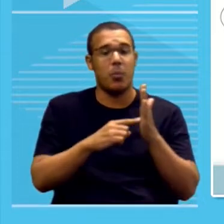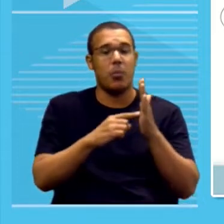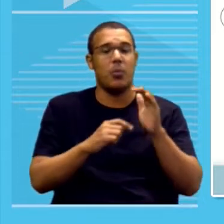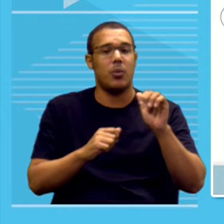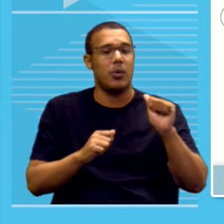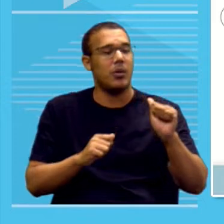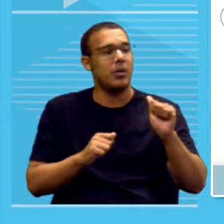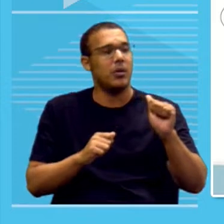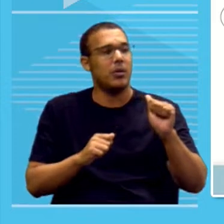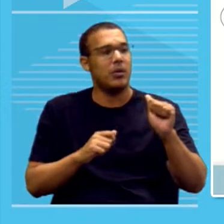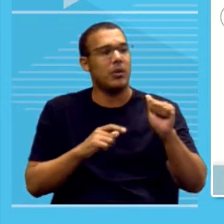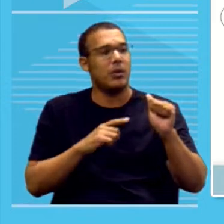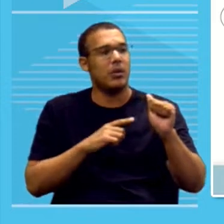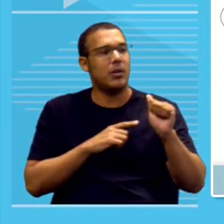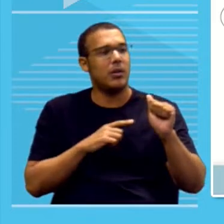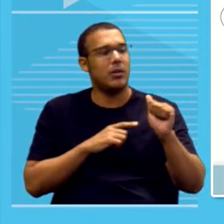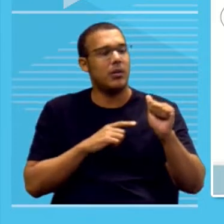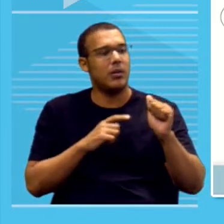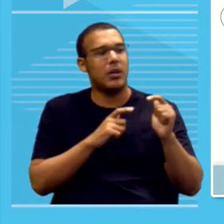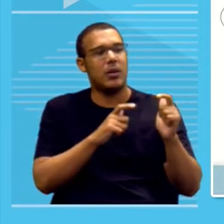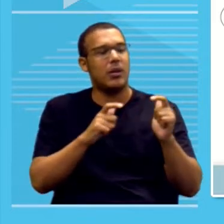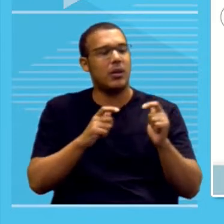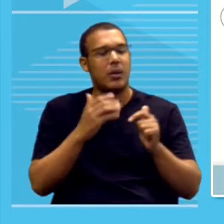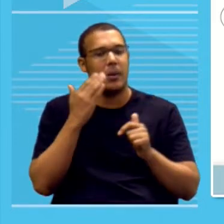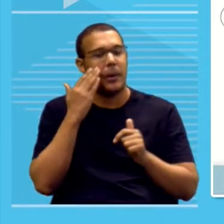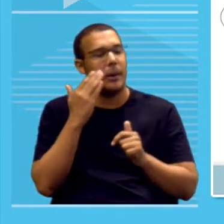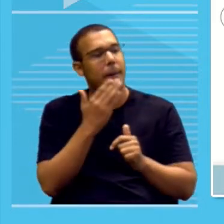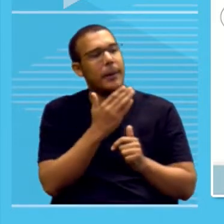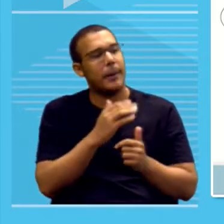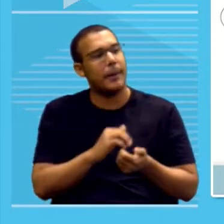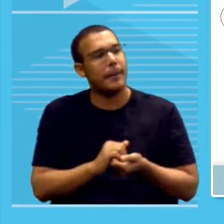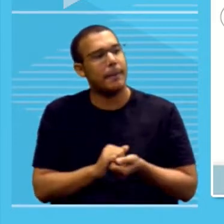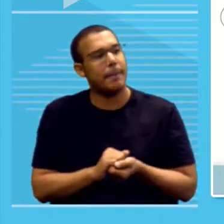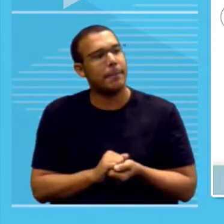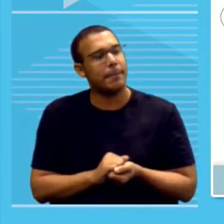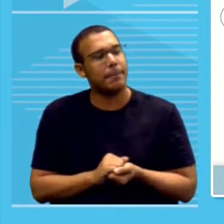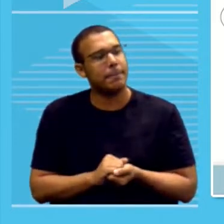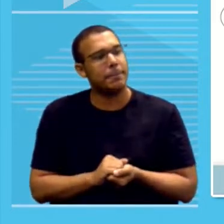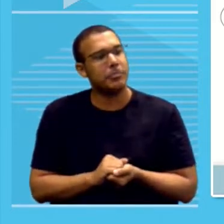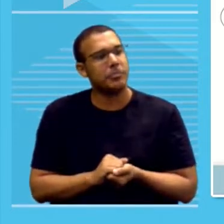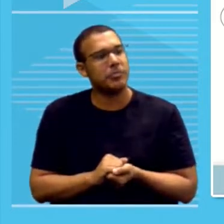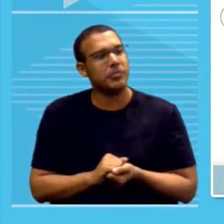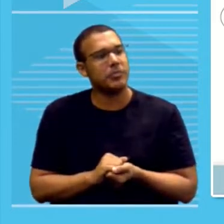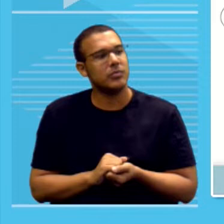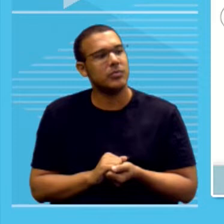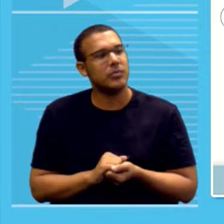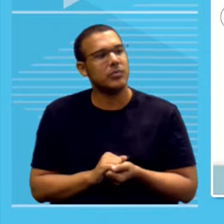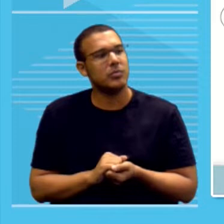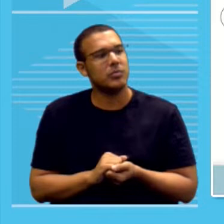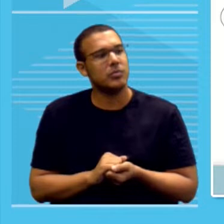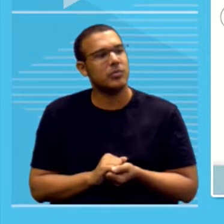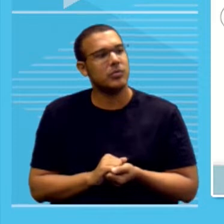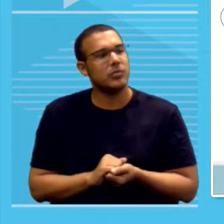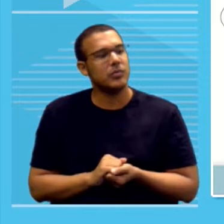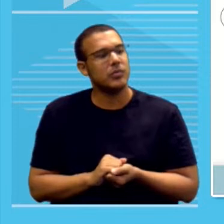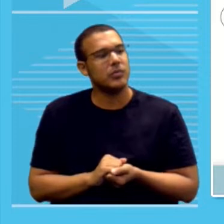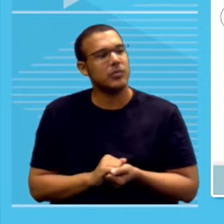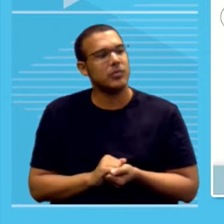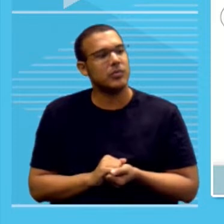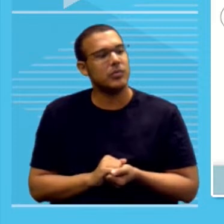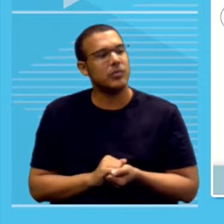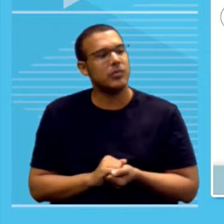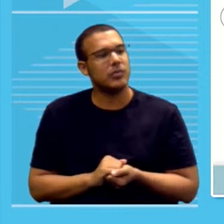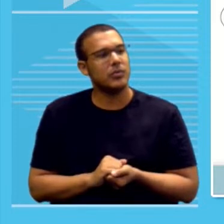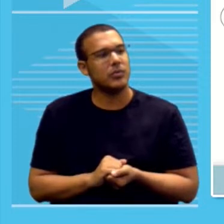ele vai ter esta localização no plano cartesiano o ponto b Professor tem abscista